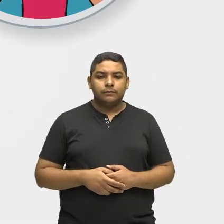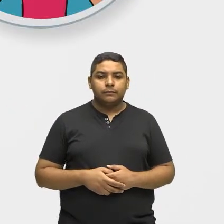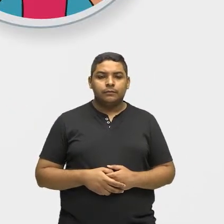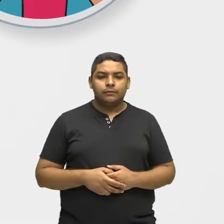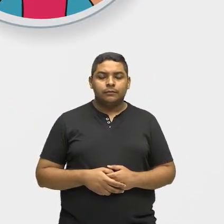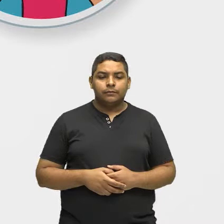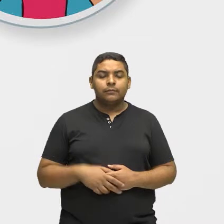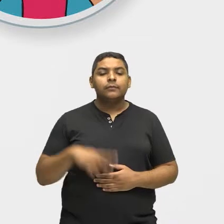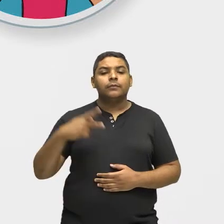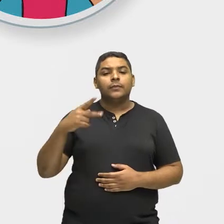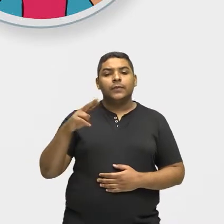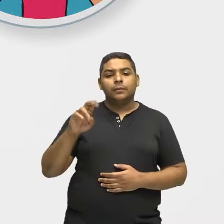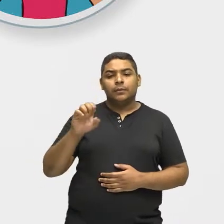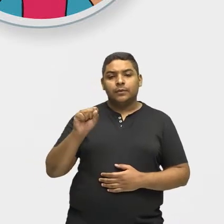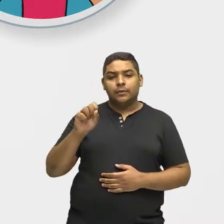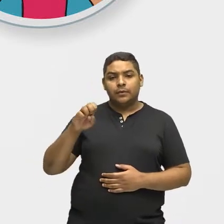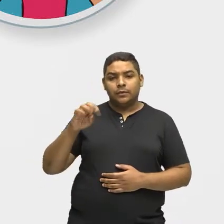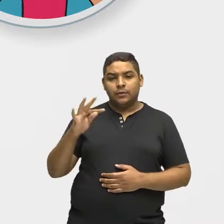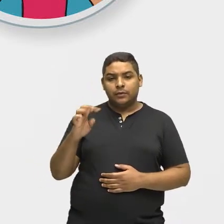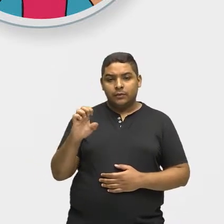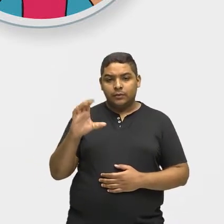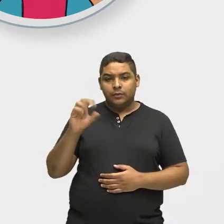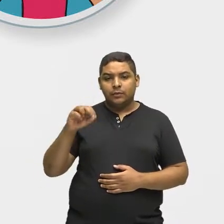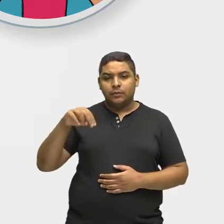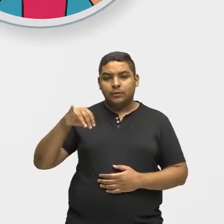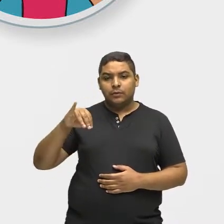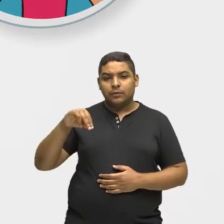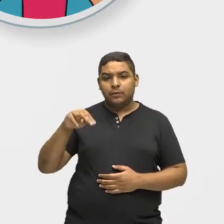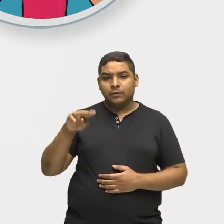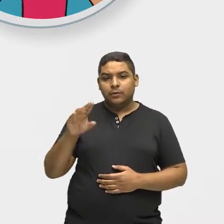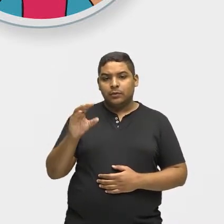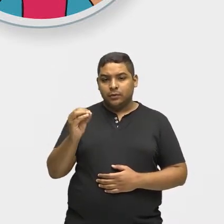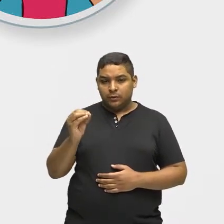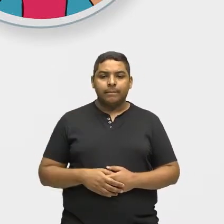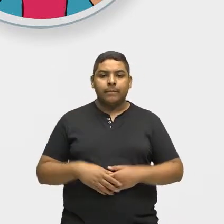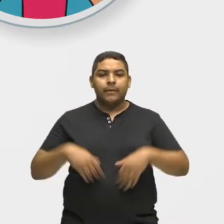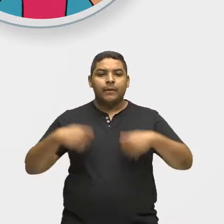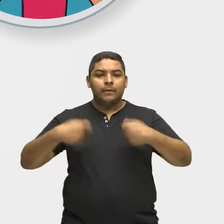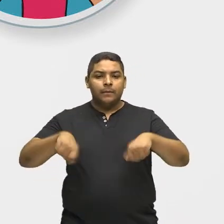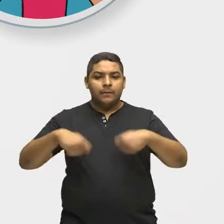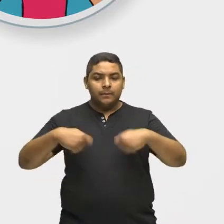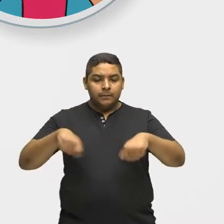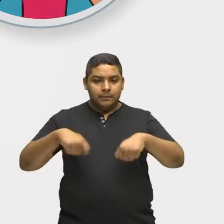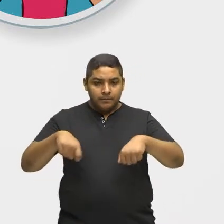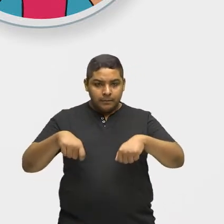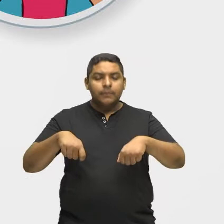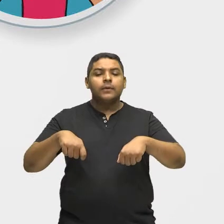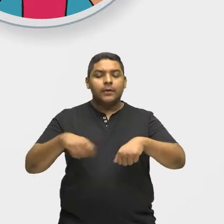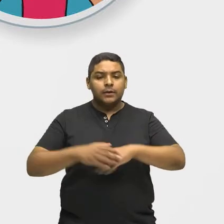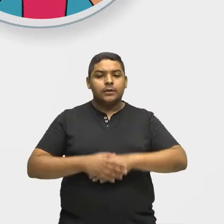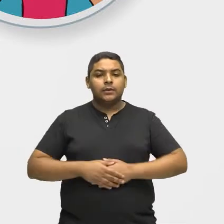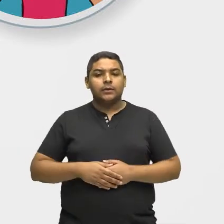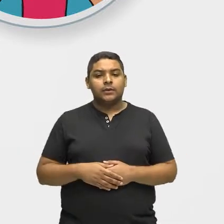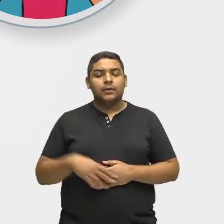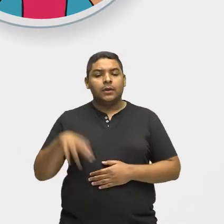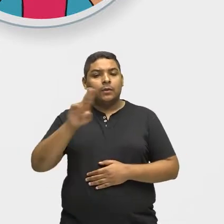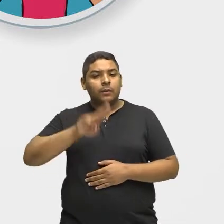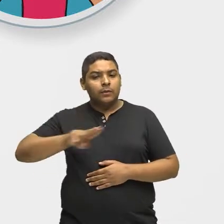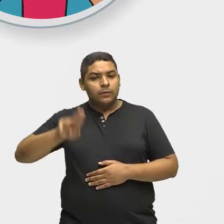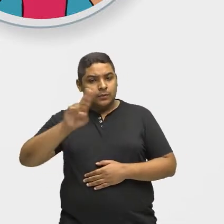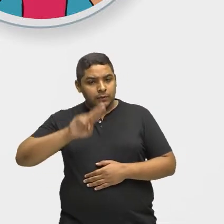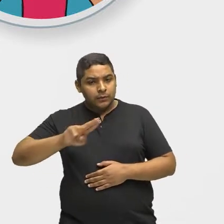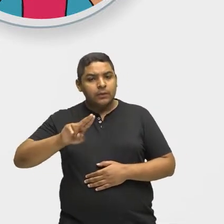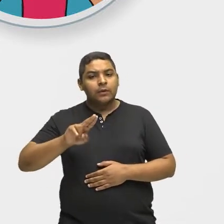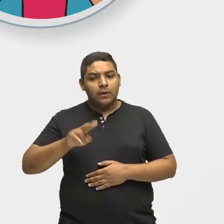diz o seguinte. Present continuous. O presente contínuo deve ser usado